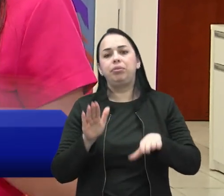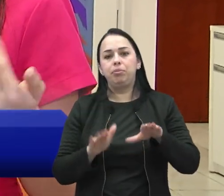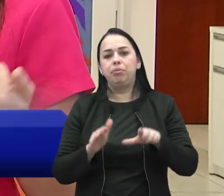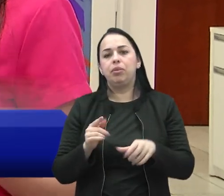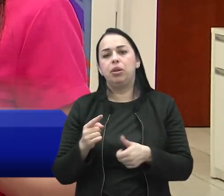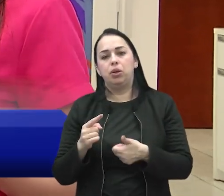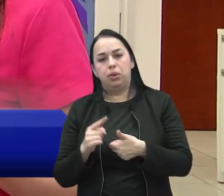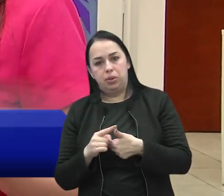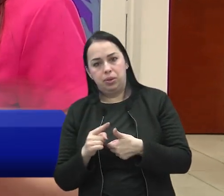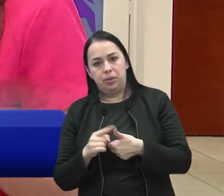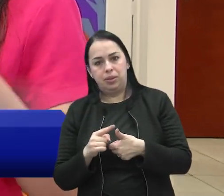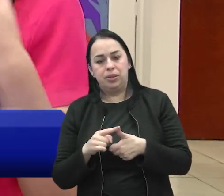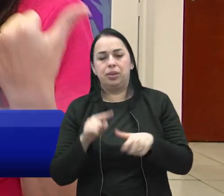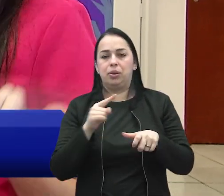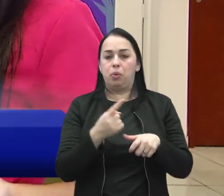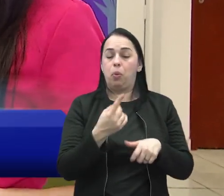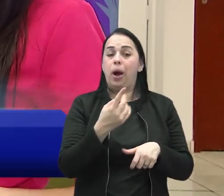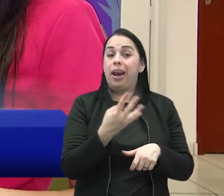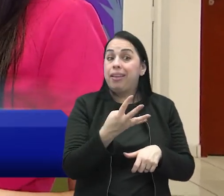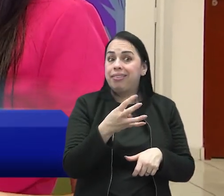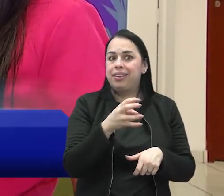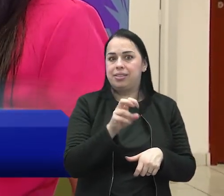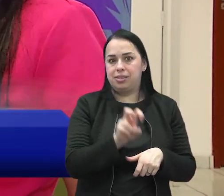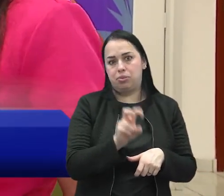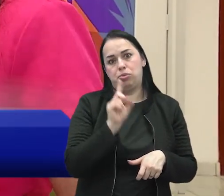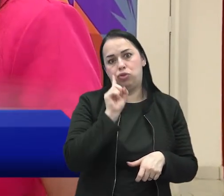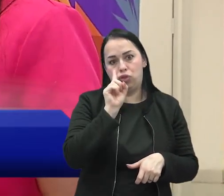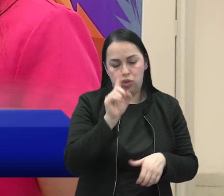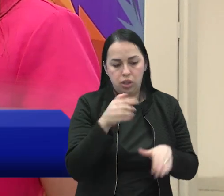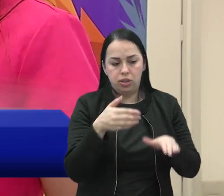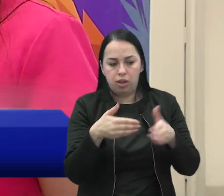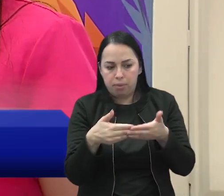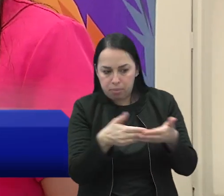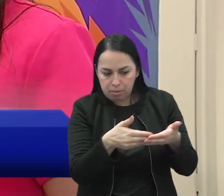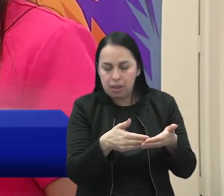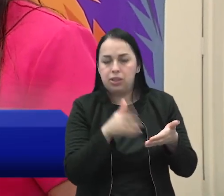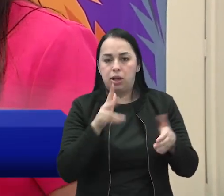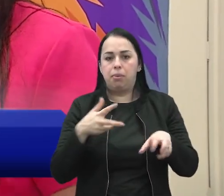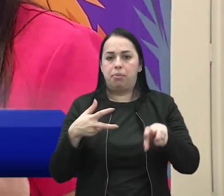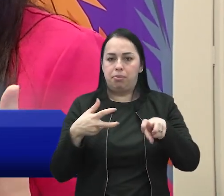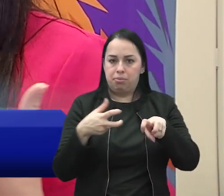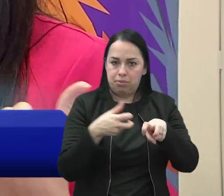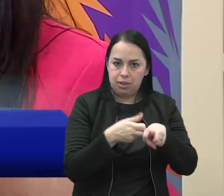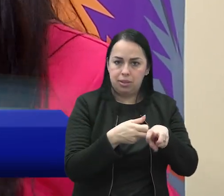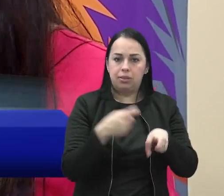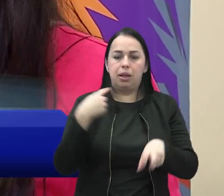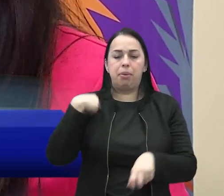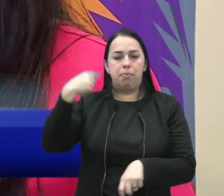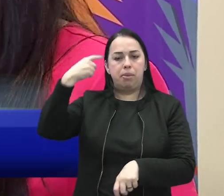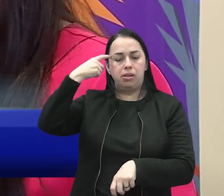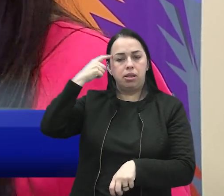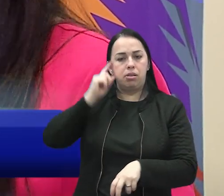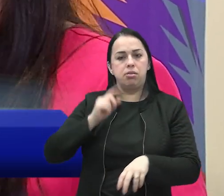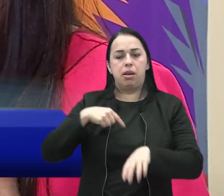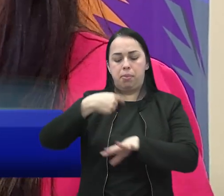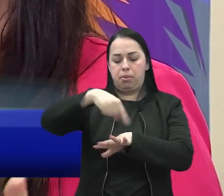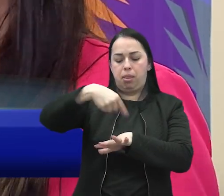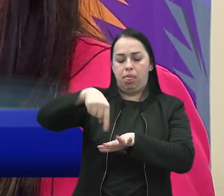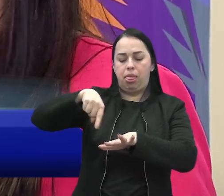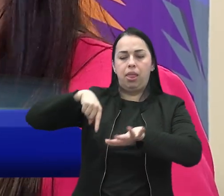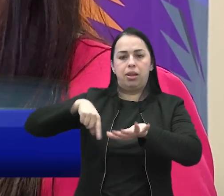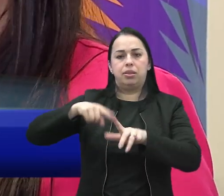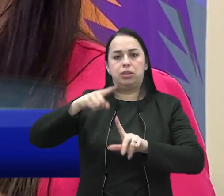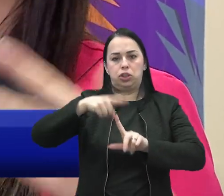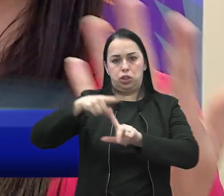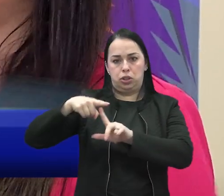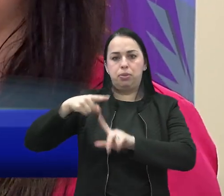vida. Geralmente a gente inicia ou com 45 dias de vida, ou com 60 dias de vida, pensando nas múltiplas e nas polivalentes, então